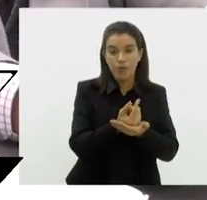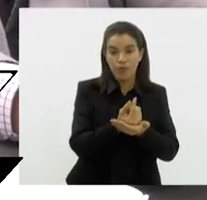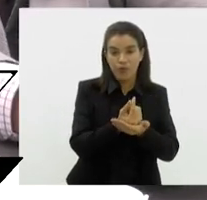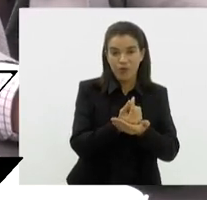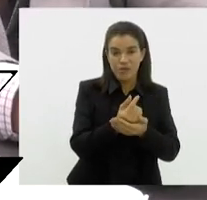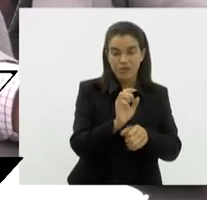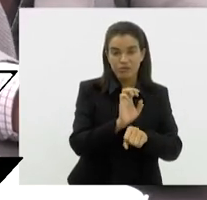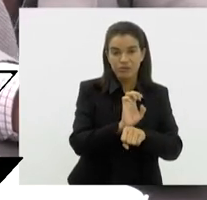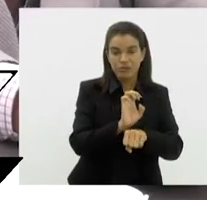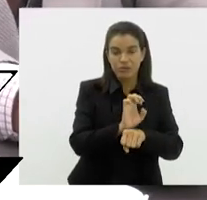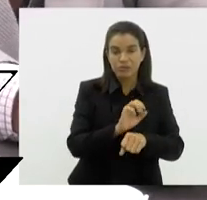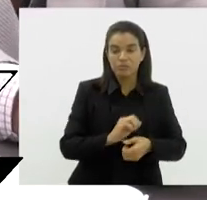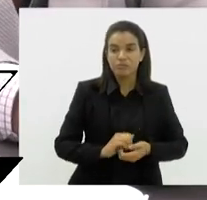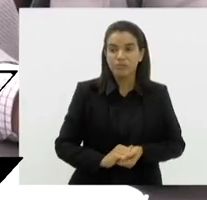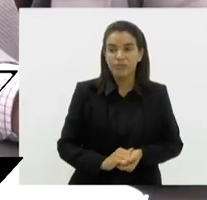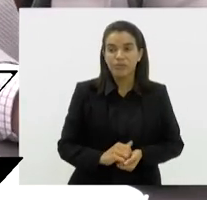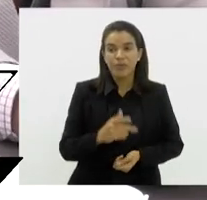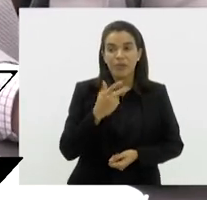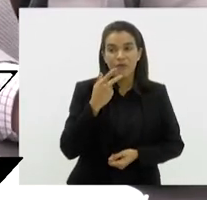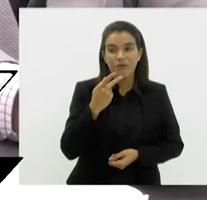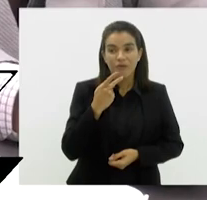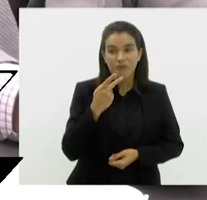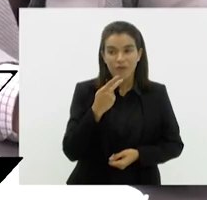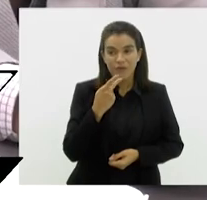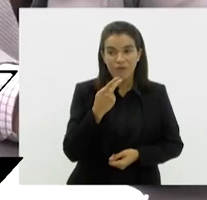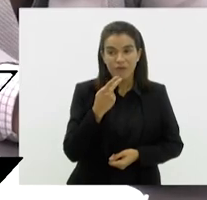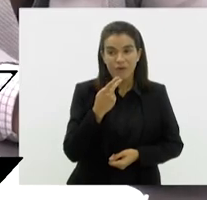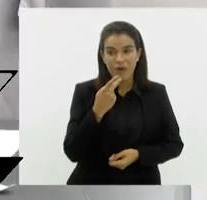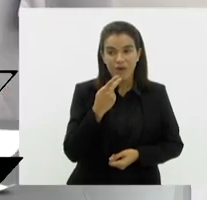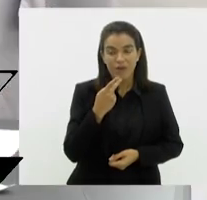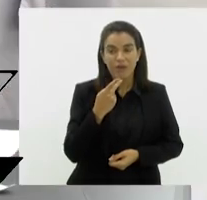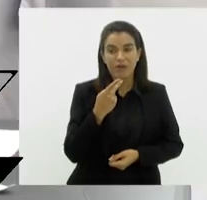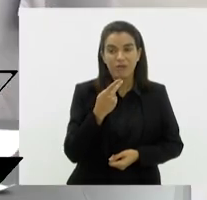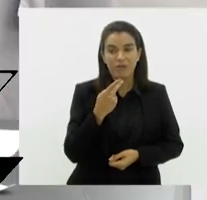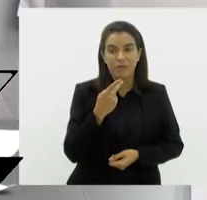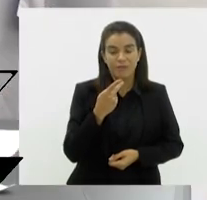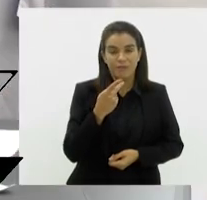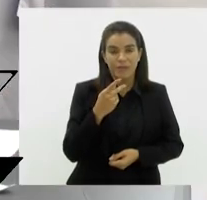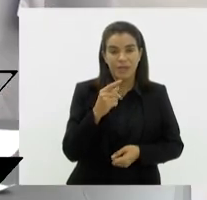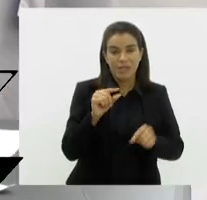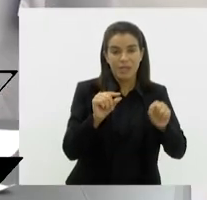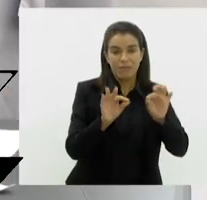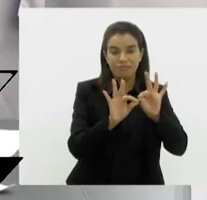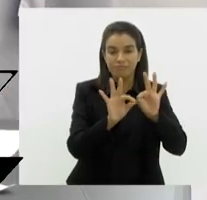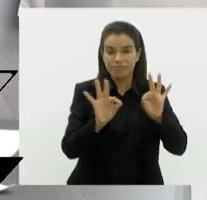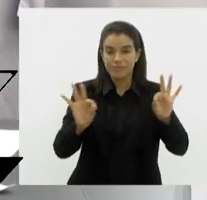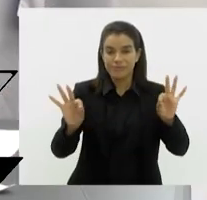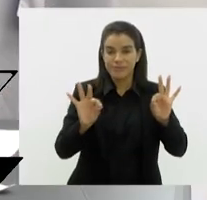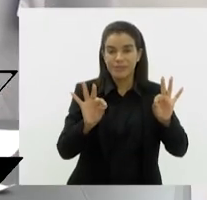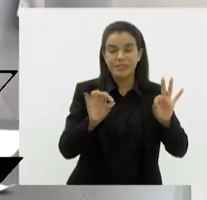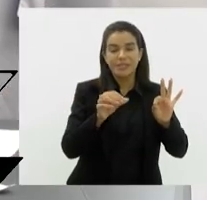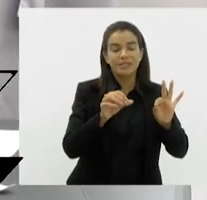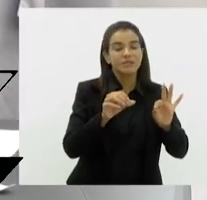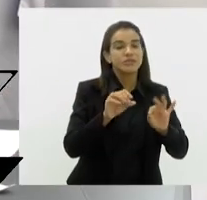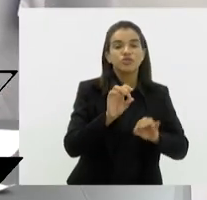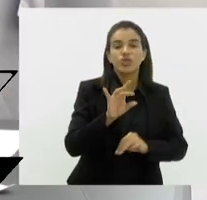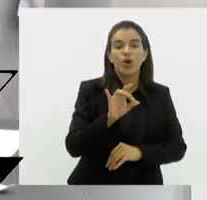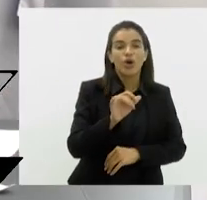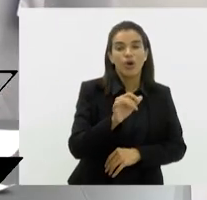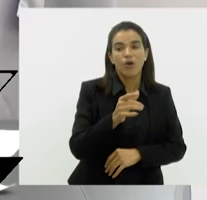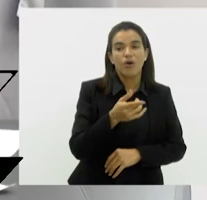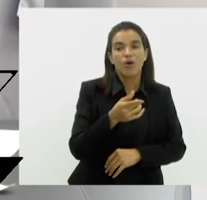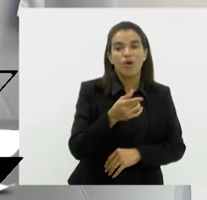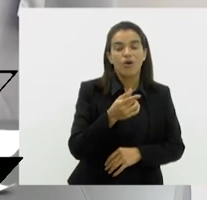Estado. Na, né, verdade, ela fala do C, no inciso, na alínea C, ela fala 30% para os créditos